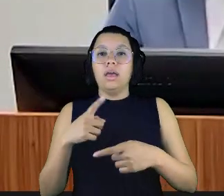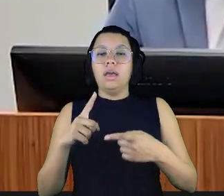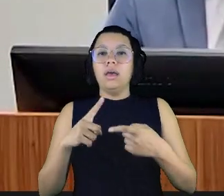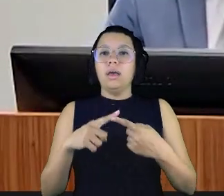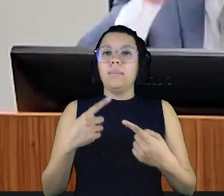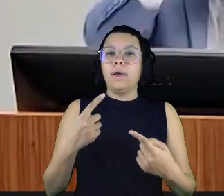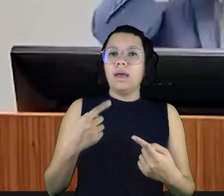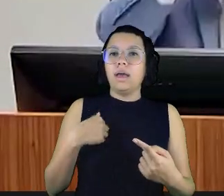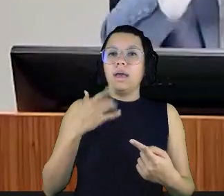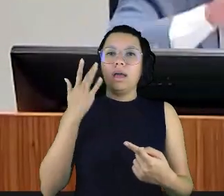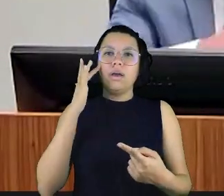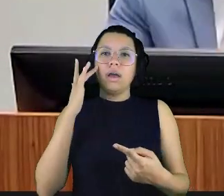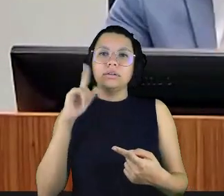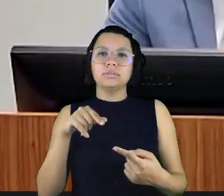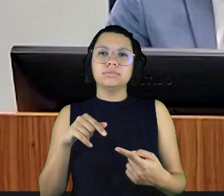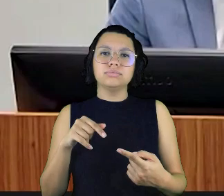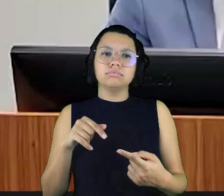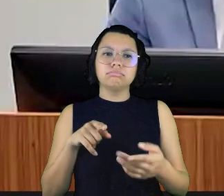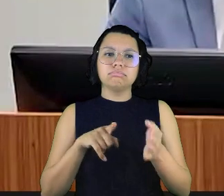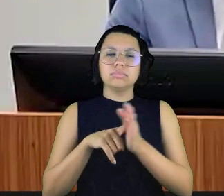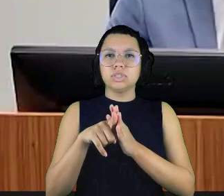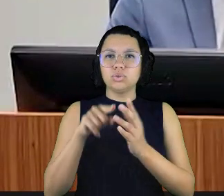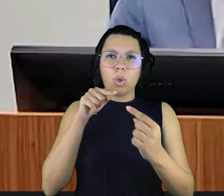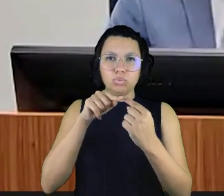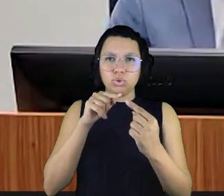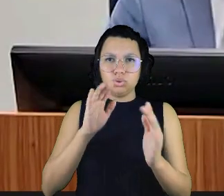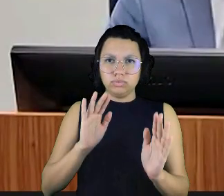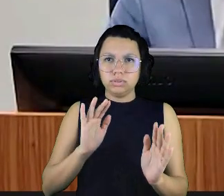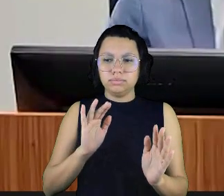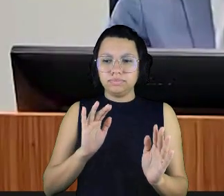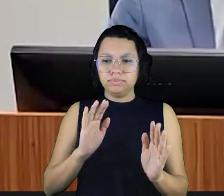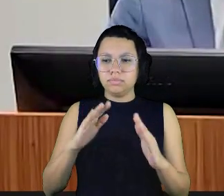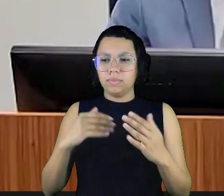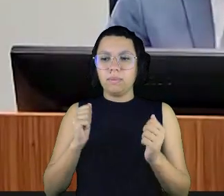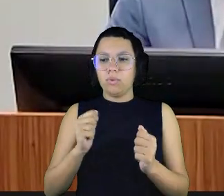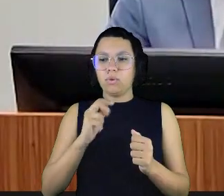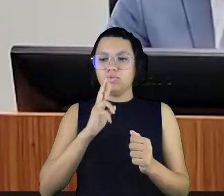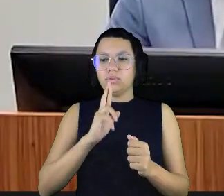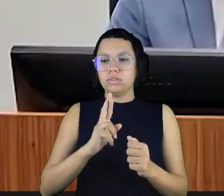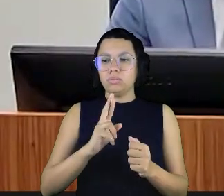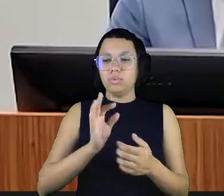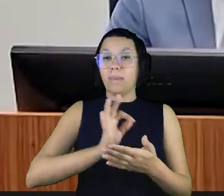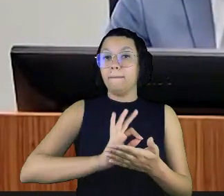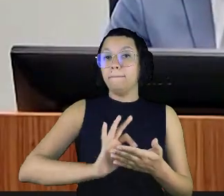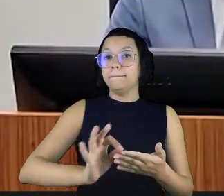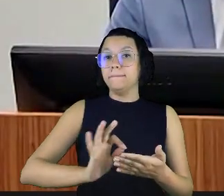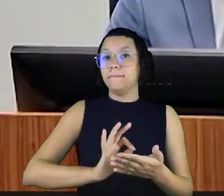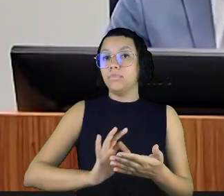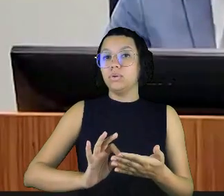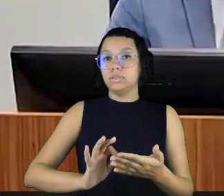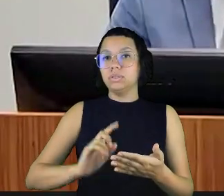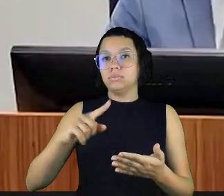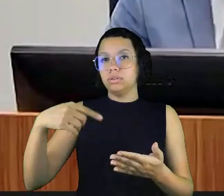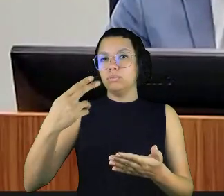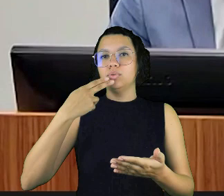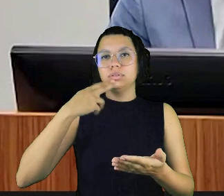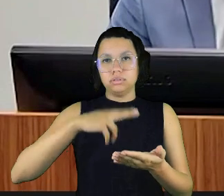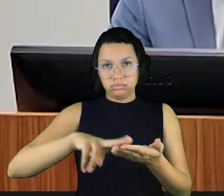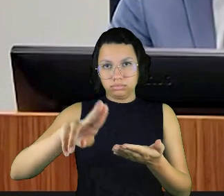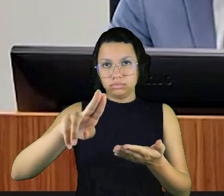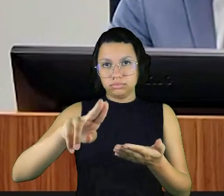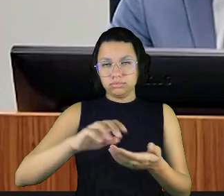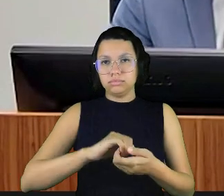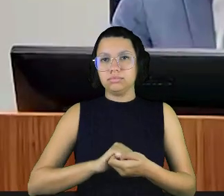objetivas e eu posso responder por escrito Uhum. e encaminhar no mesmo documento depois para que